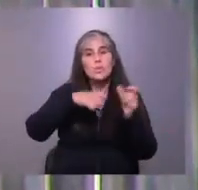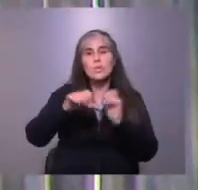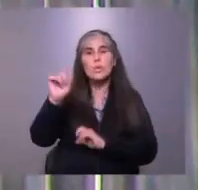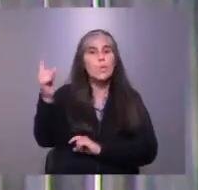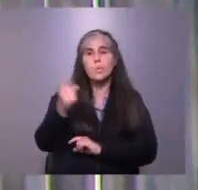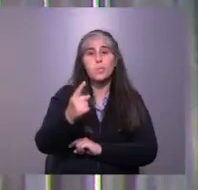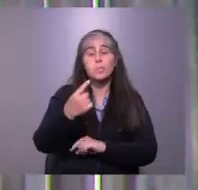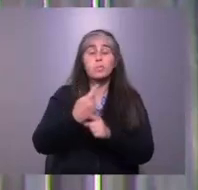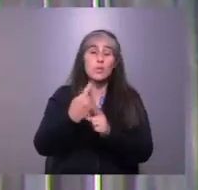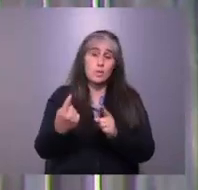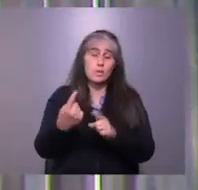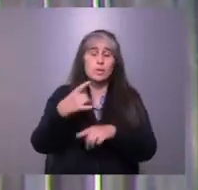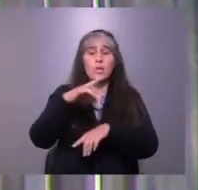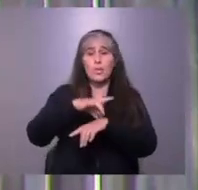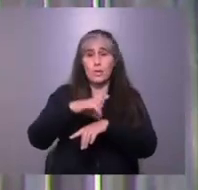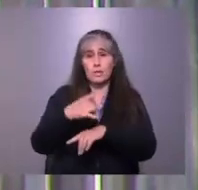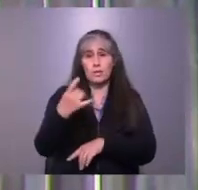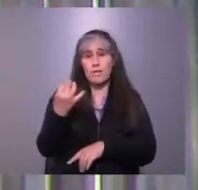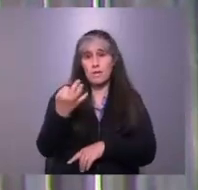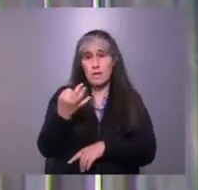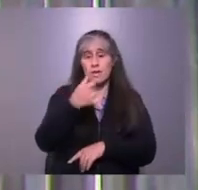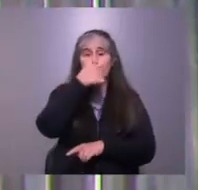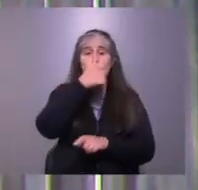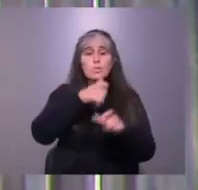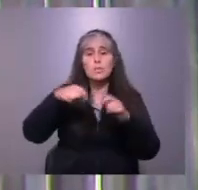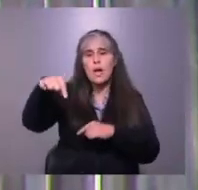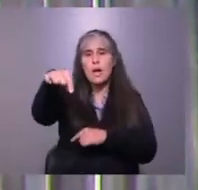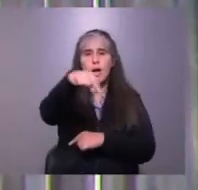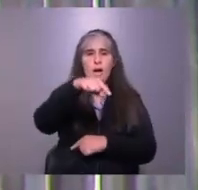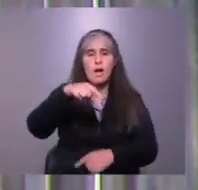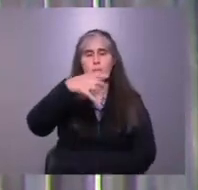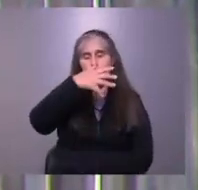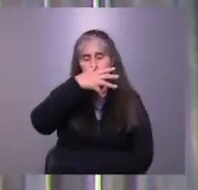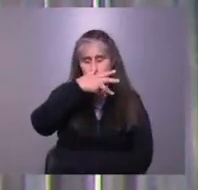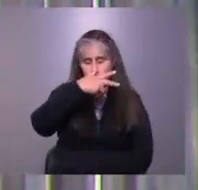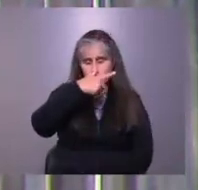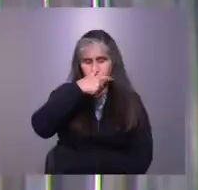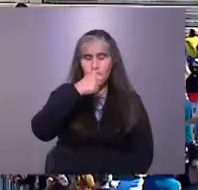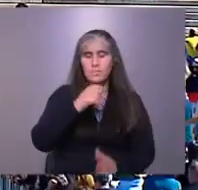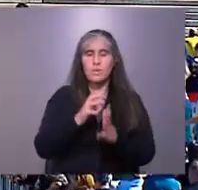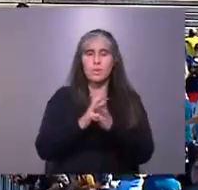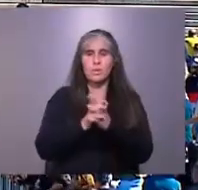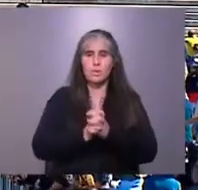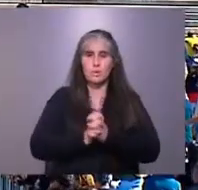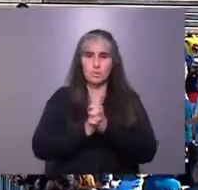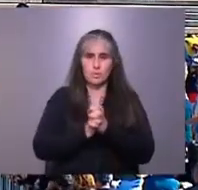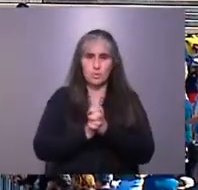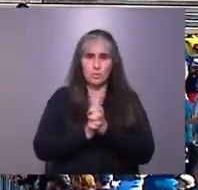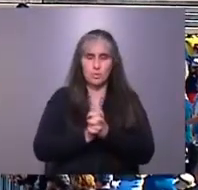doentes e pelos que entre nós estão mais tristes, oremos.